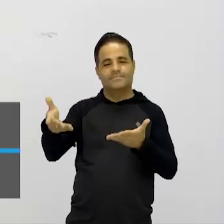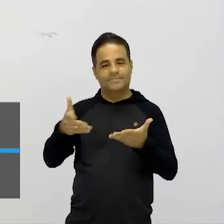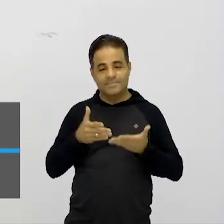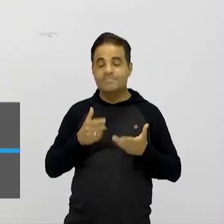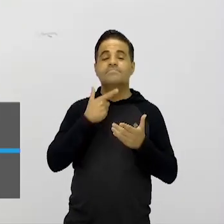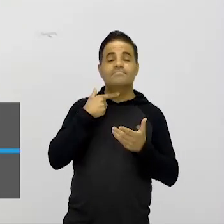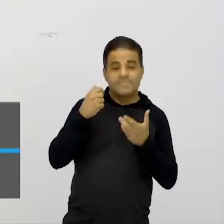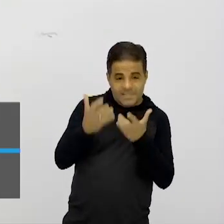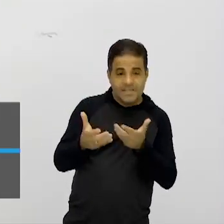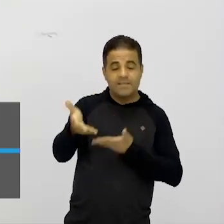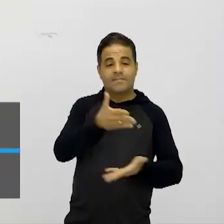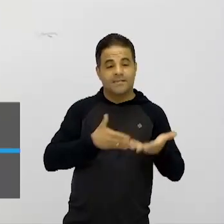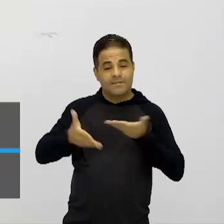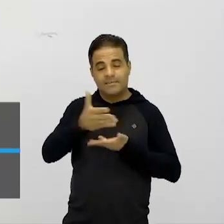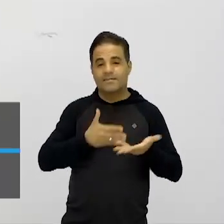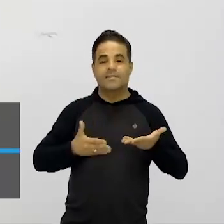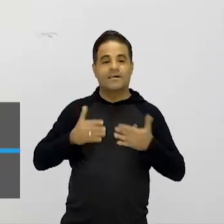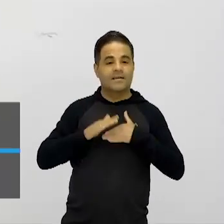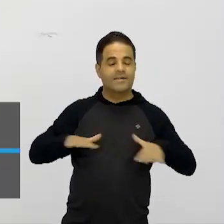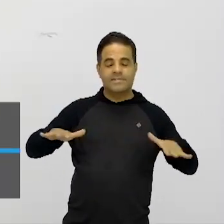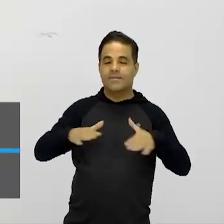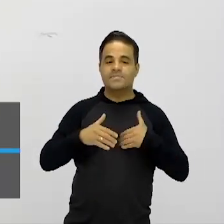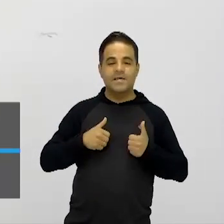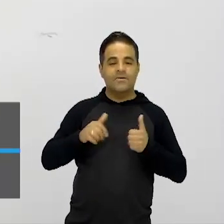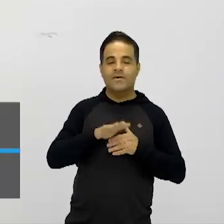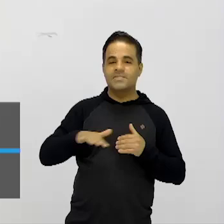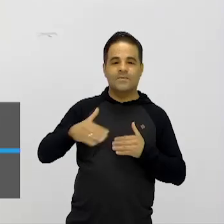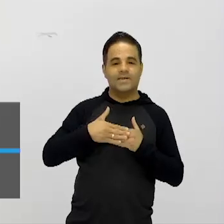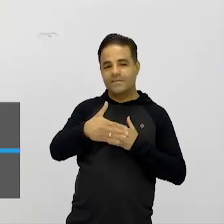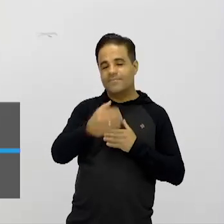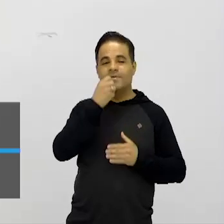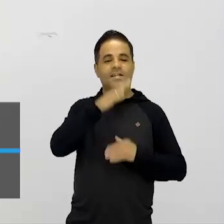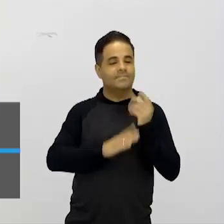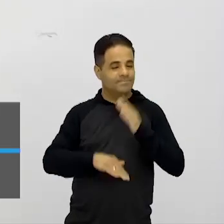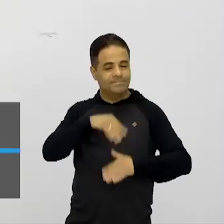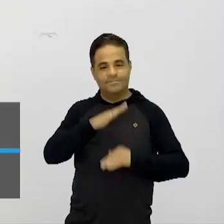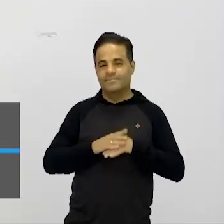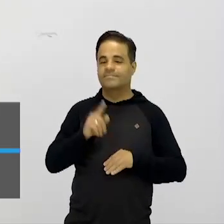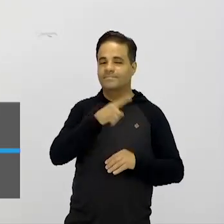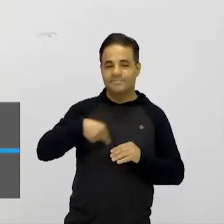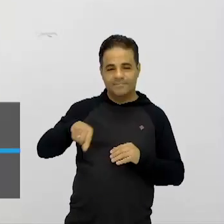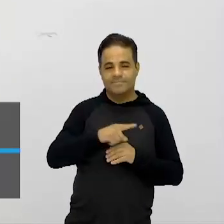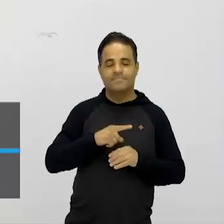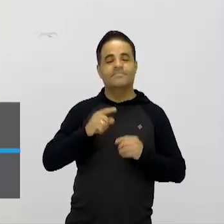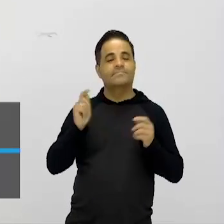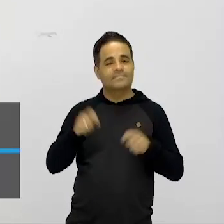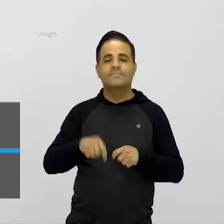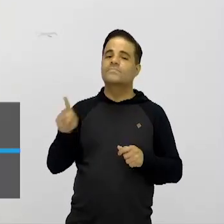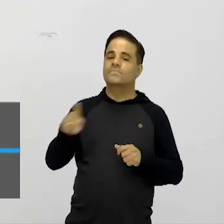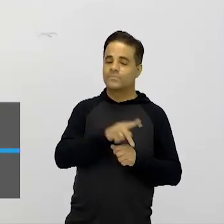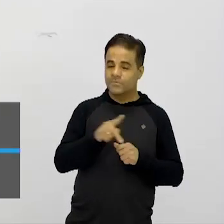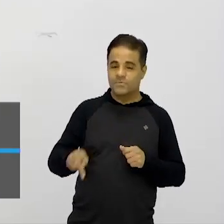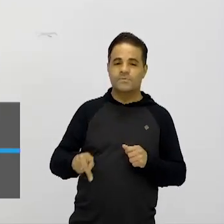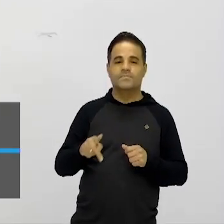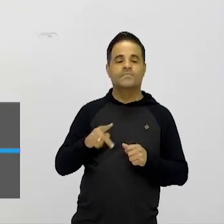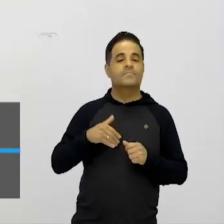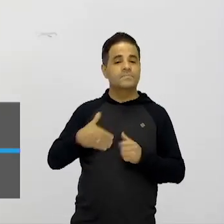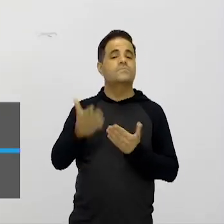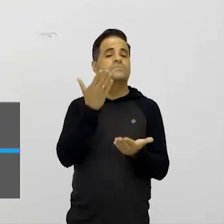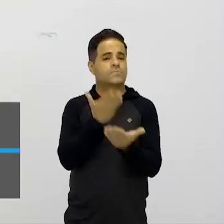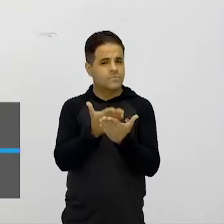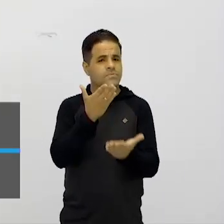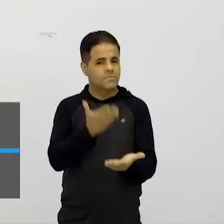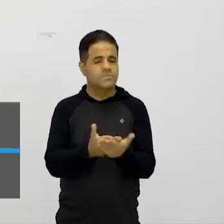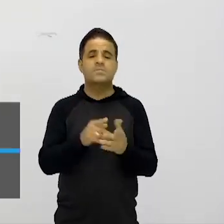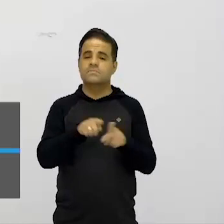que queiram compartilhar aqui com a gente essas boas práticas. Eu já falei para vocês, tanto para os professores quanto para os